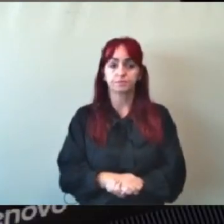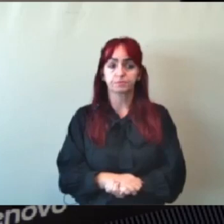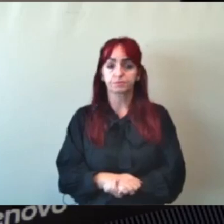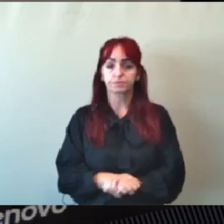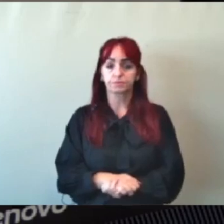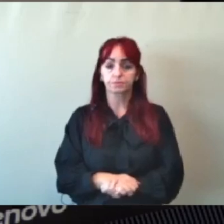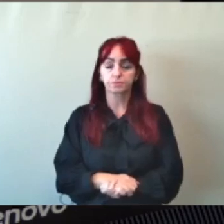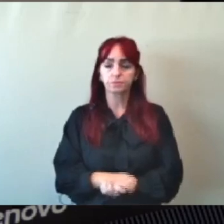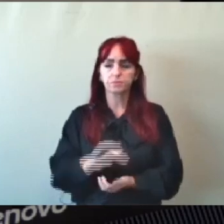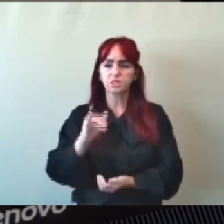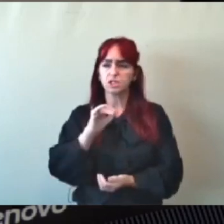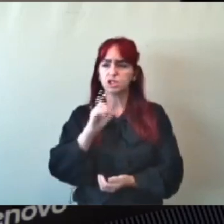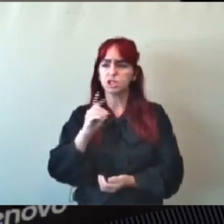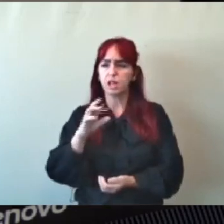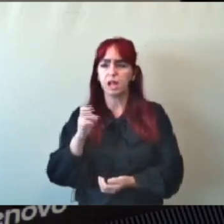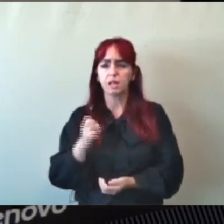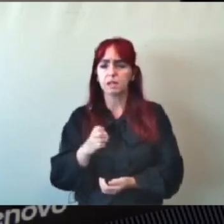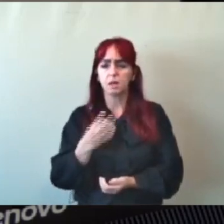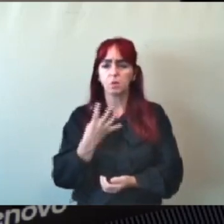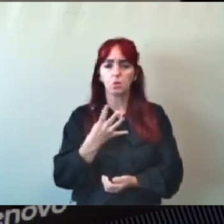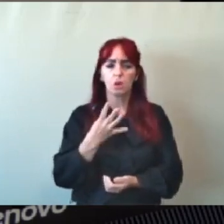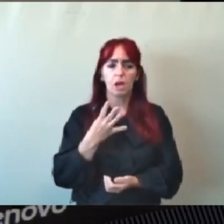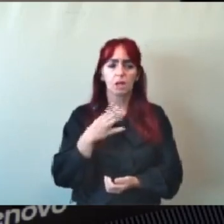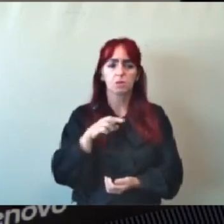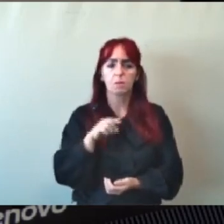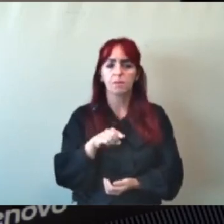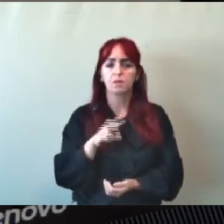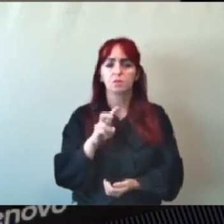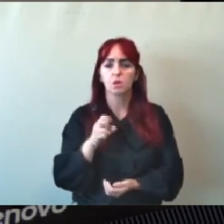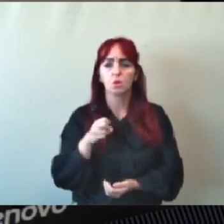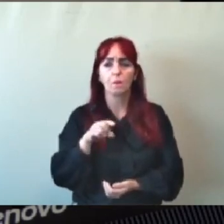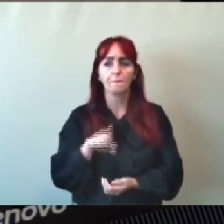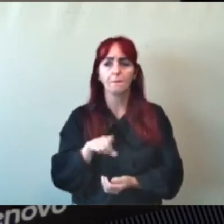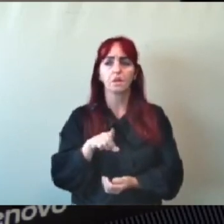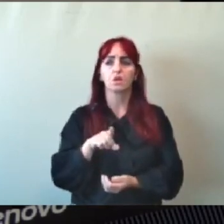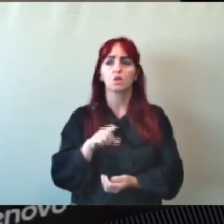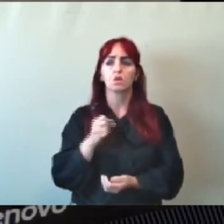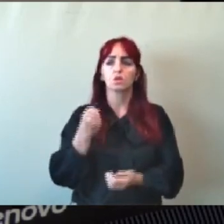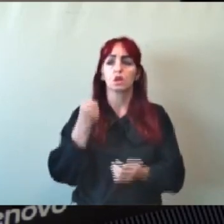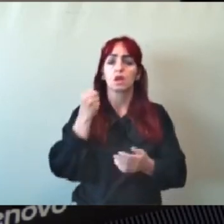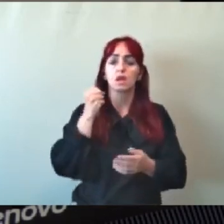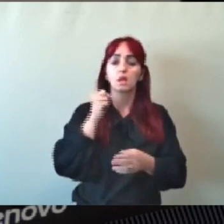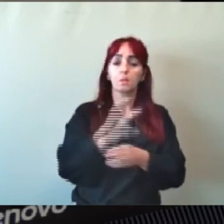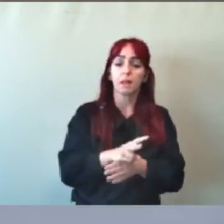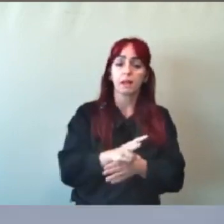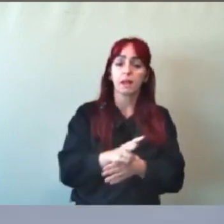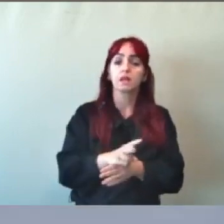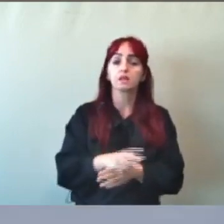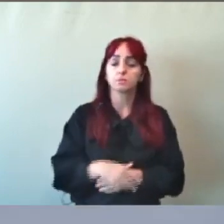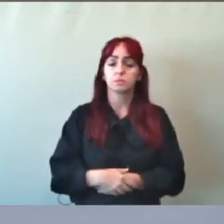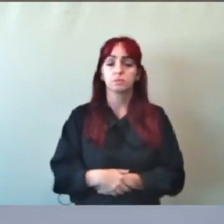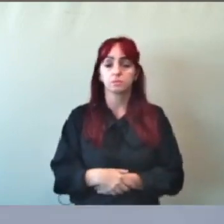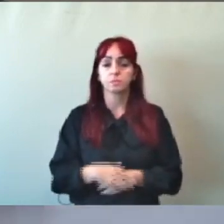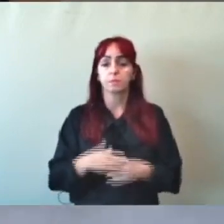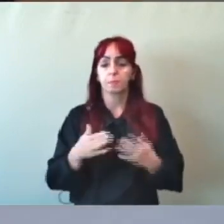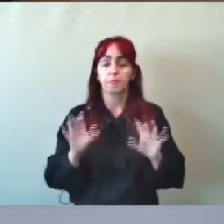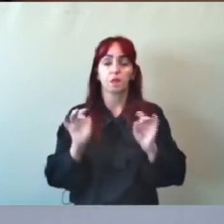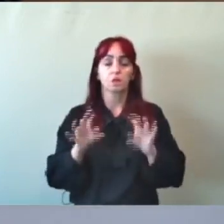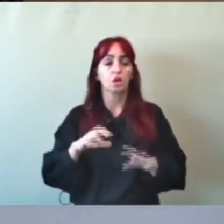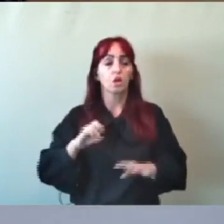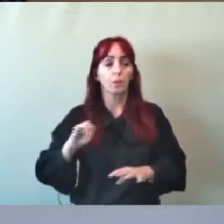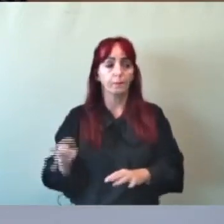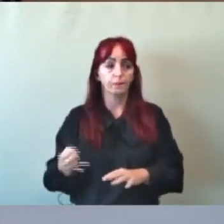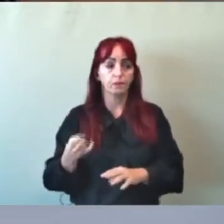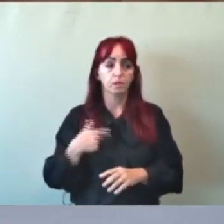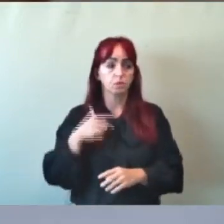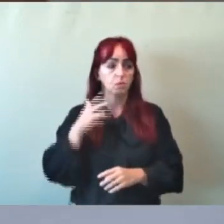5.000 pessoas, né, são empregadas aí por 50 comerciantes. Ô Preto, só aproveitando, eu mesmo não sabia,